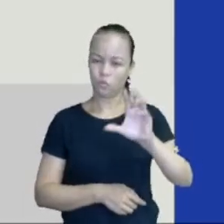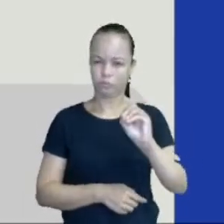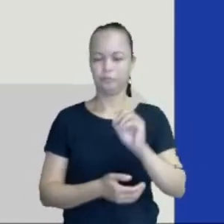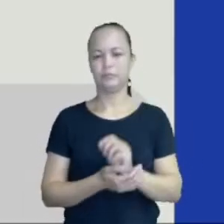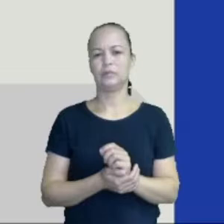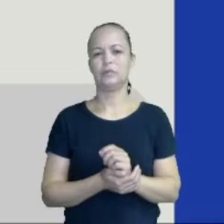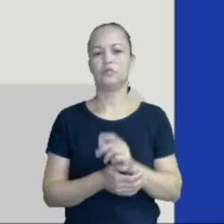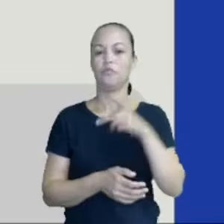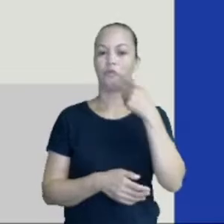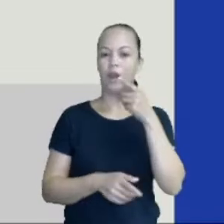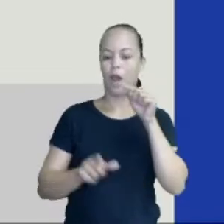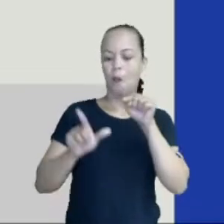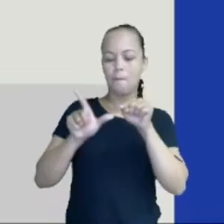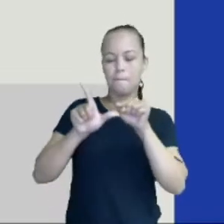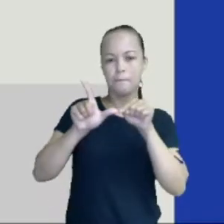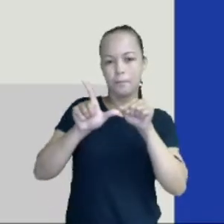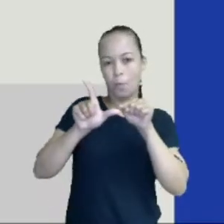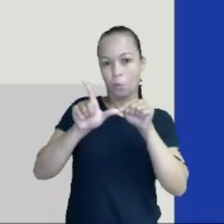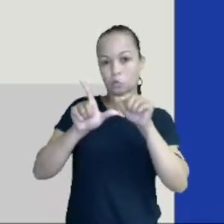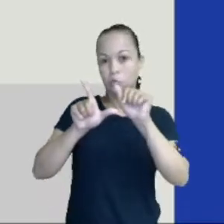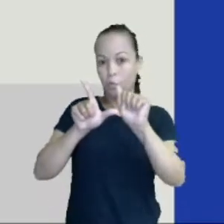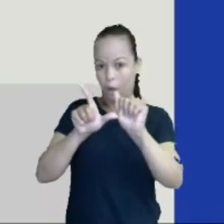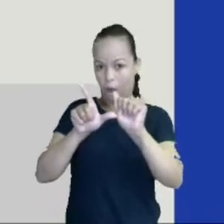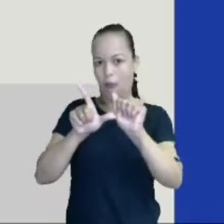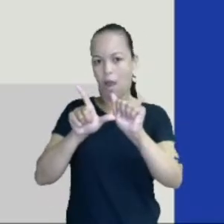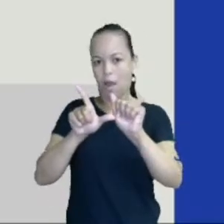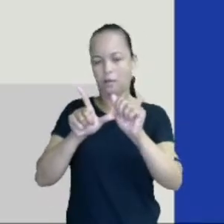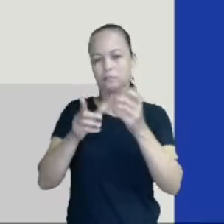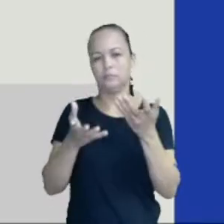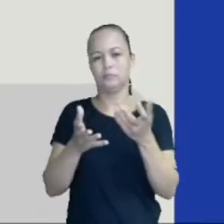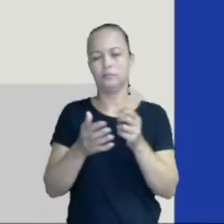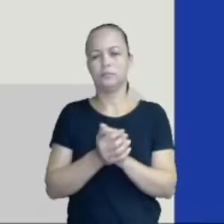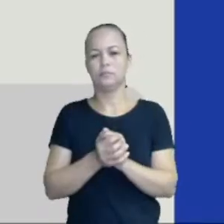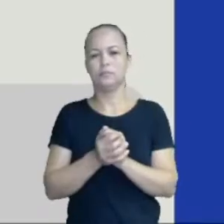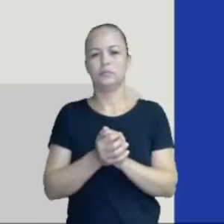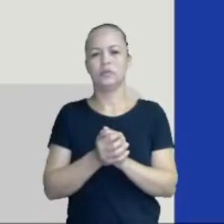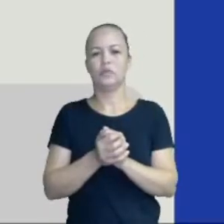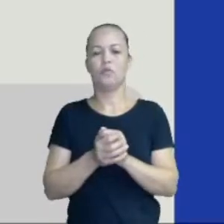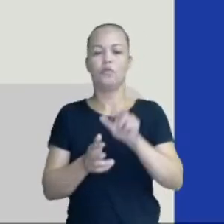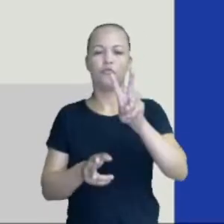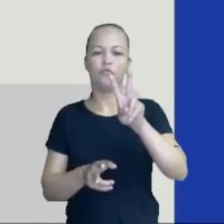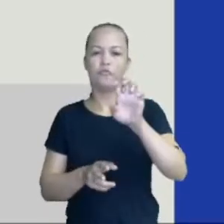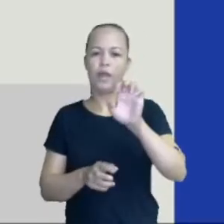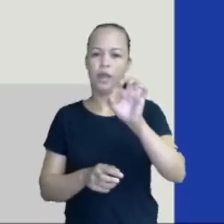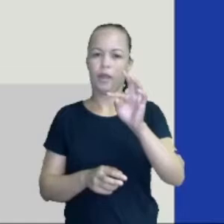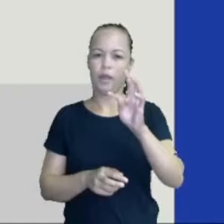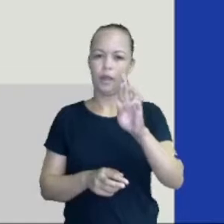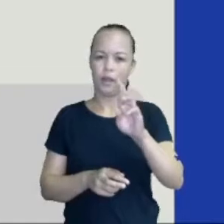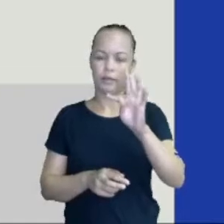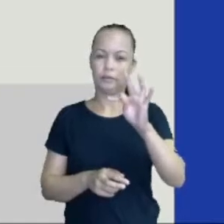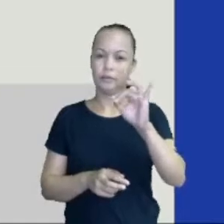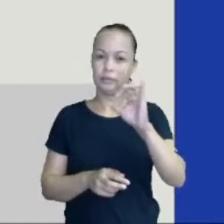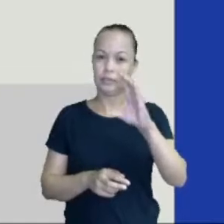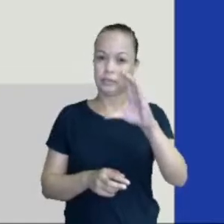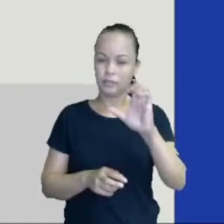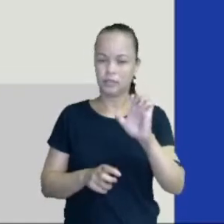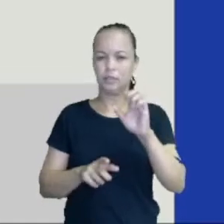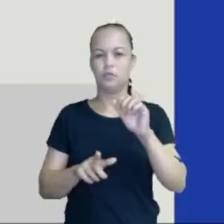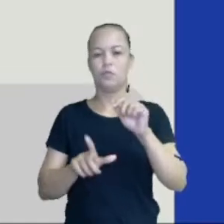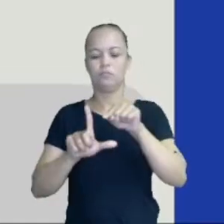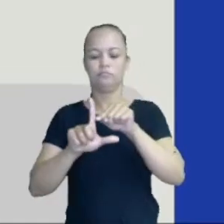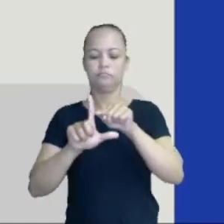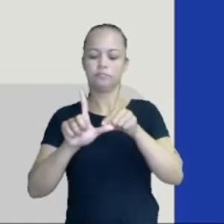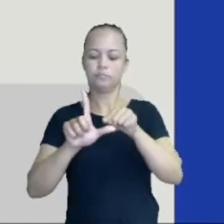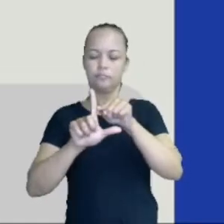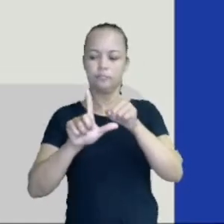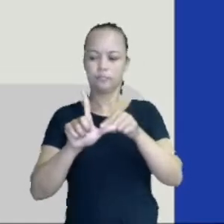ponto A, tá? Ó, o vértice do ângulo, se liga nisso. O vértice do ângulo é o vértice aqui, ó,